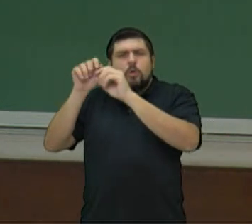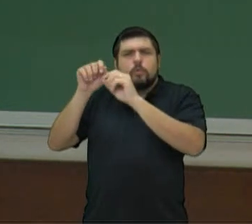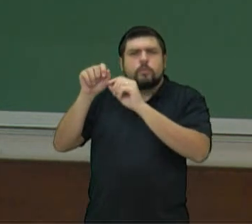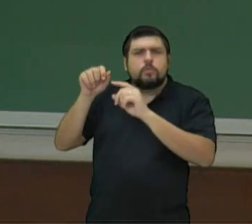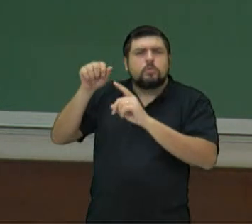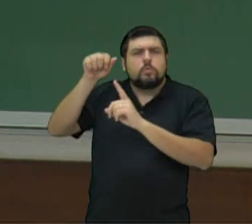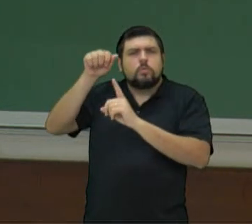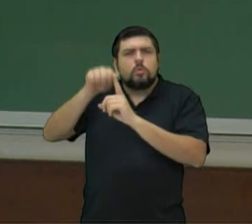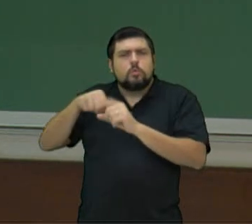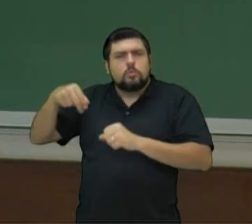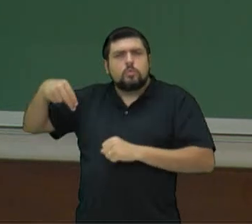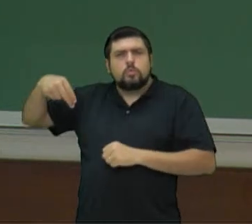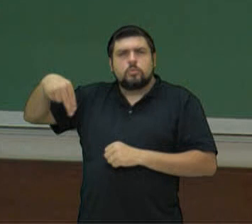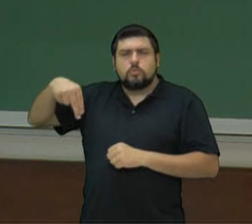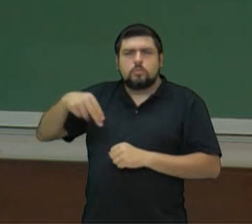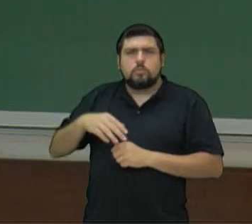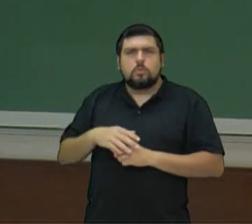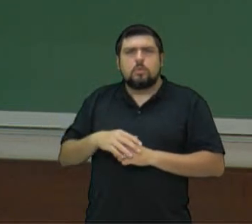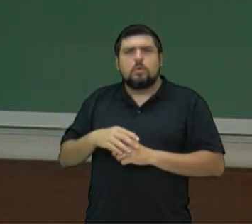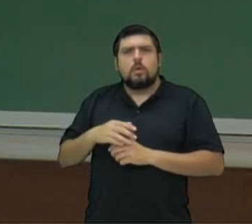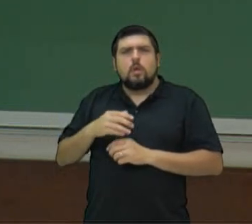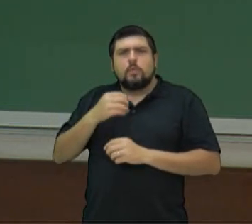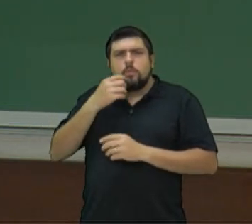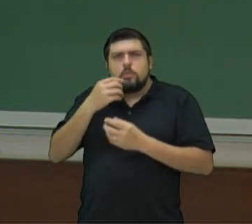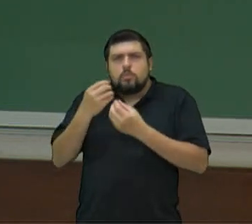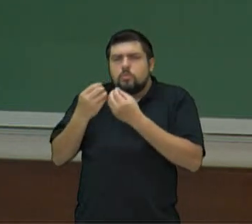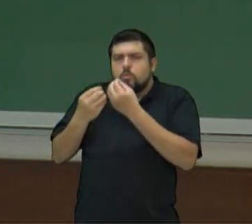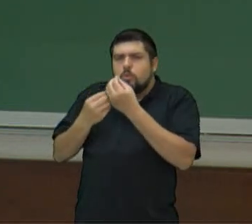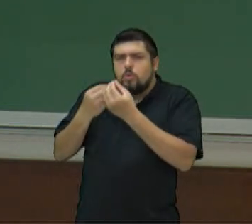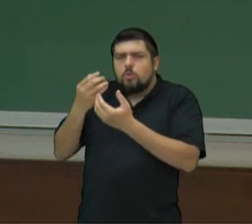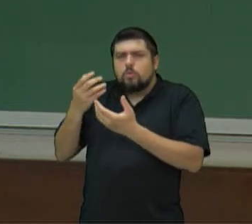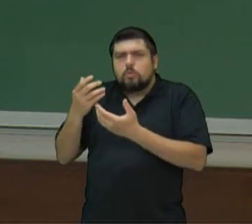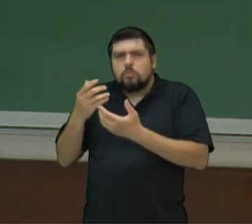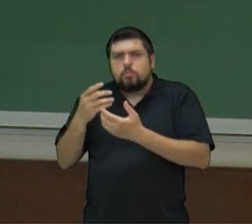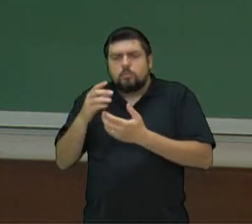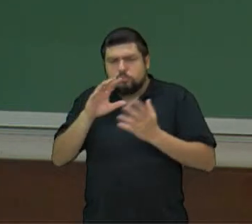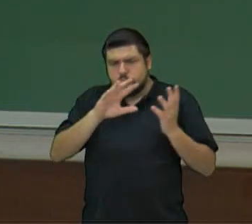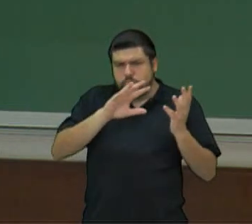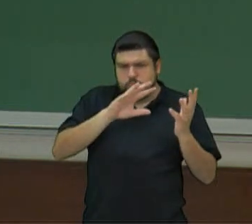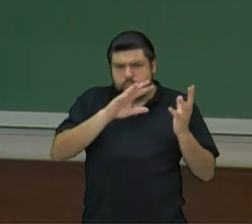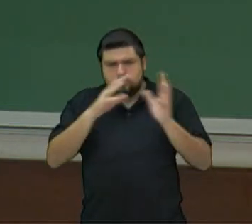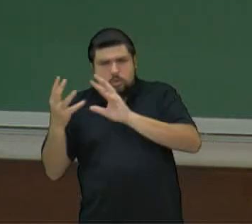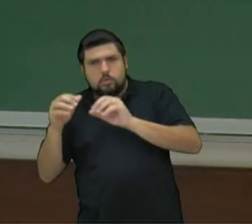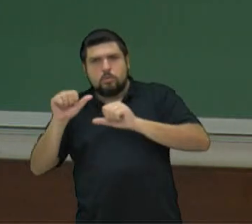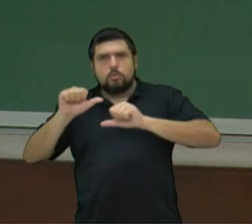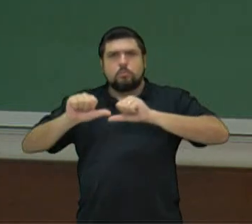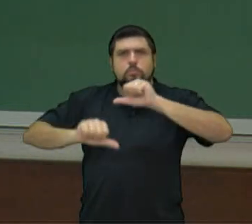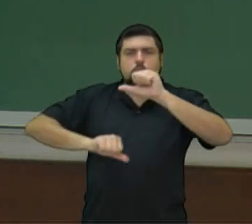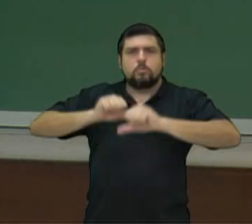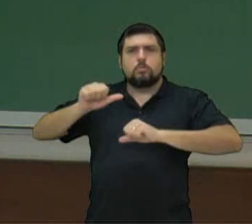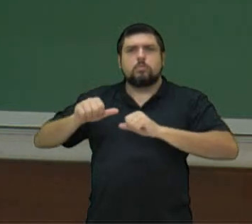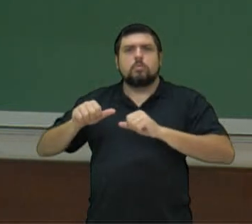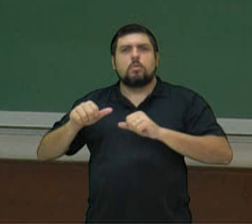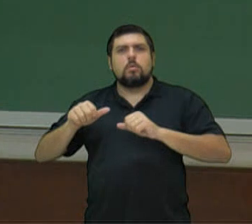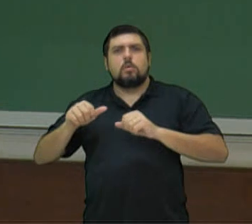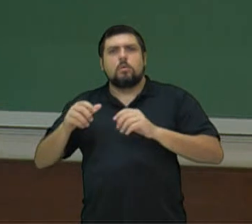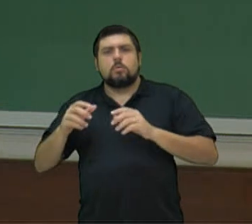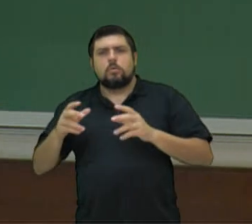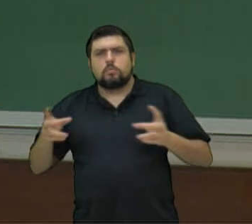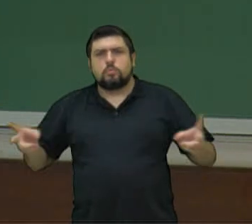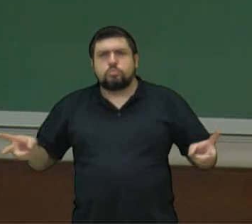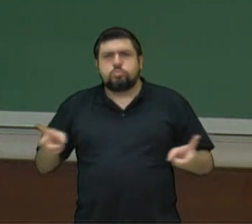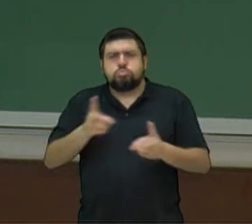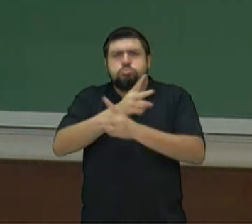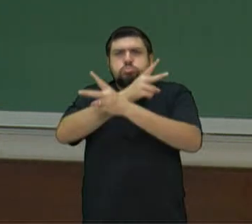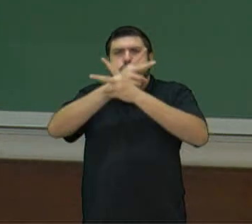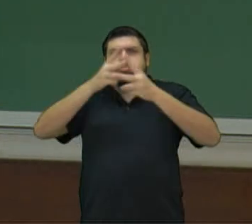da noite para o dia, de repente, né? Da noite para o dia o clima mudou. Quando um vento forte trouxe um